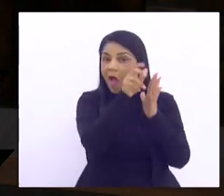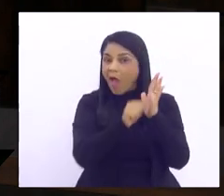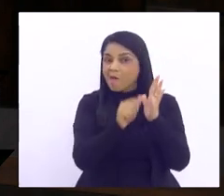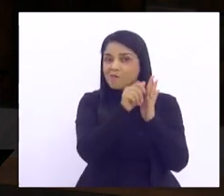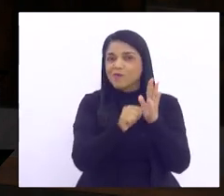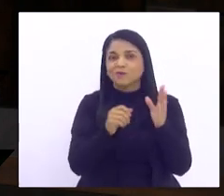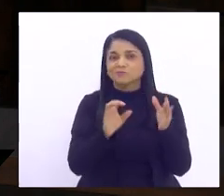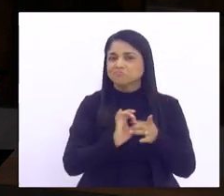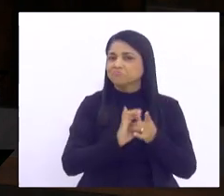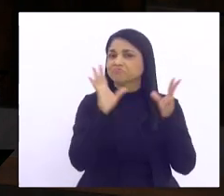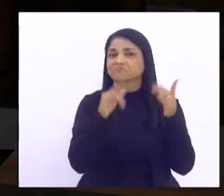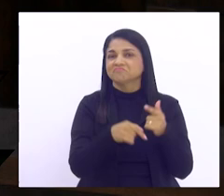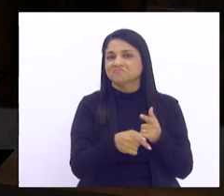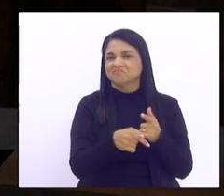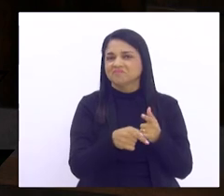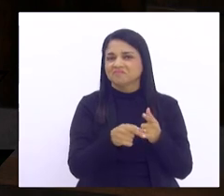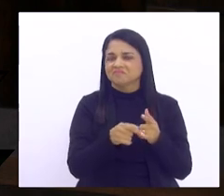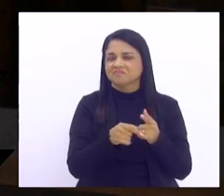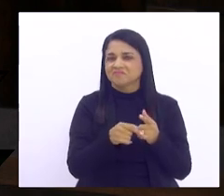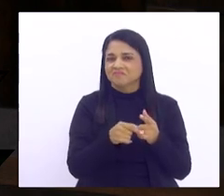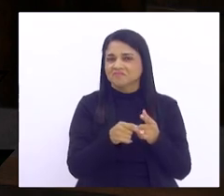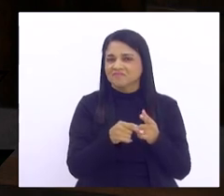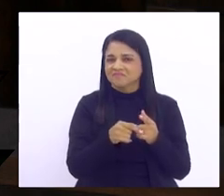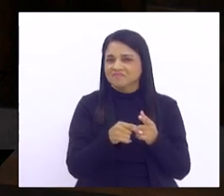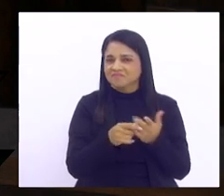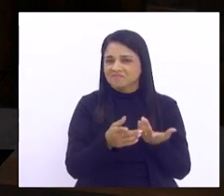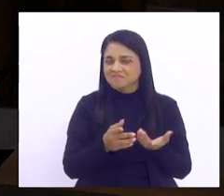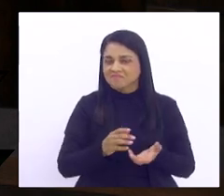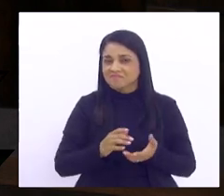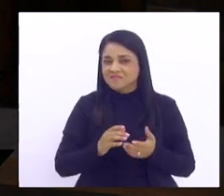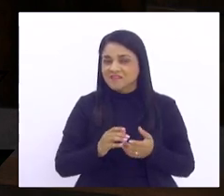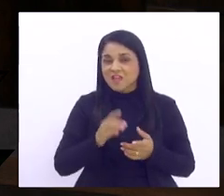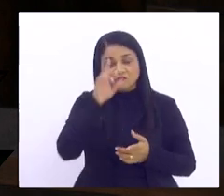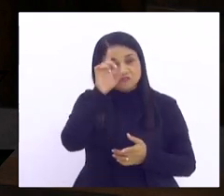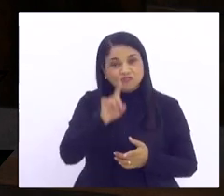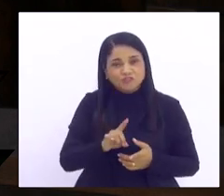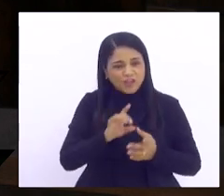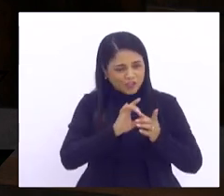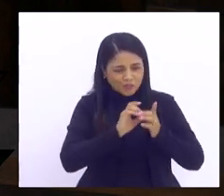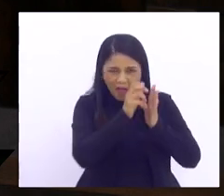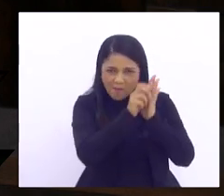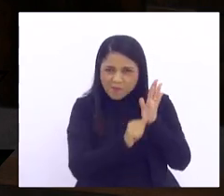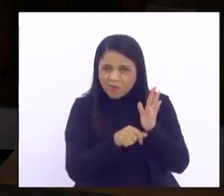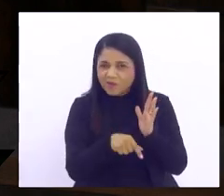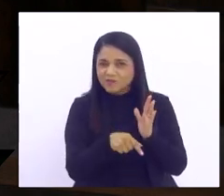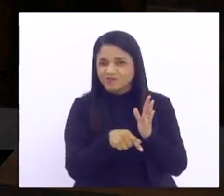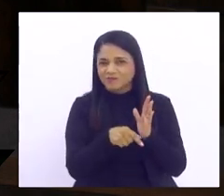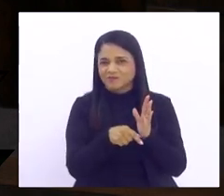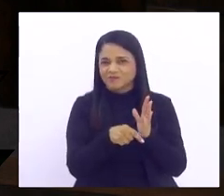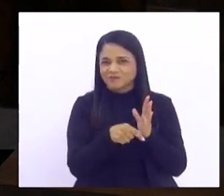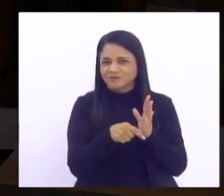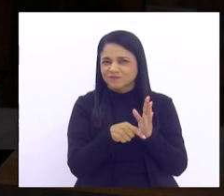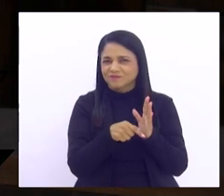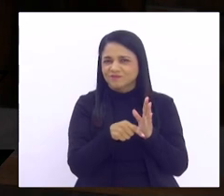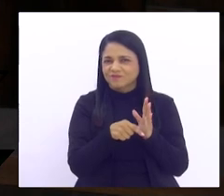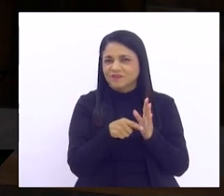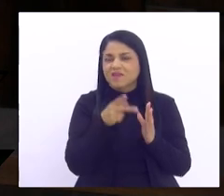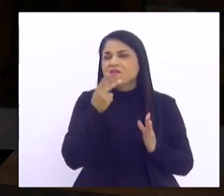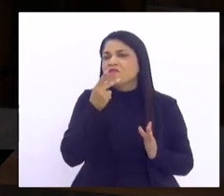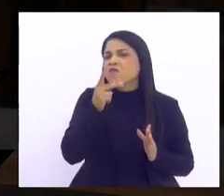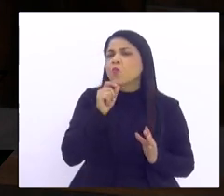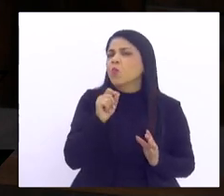legal, é um ato lícito, é um direito. Ora, quem disse que isso é o